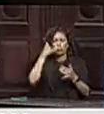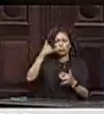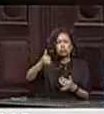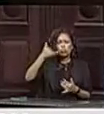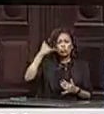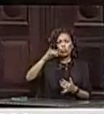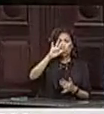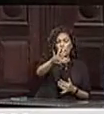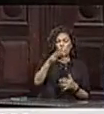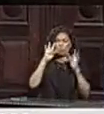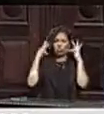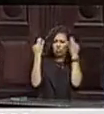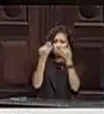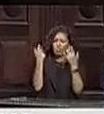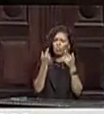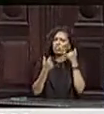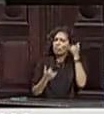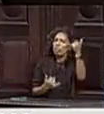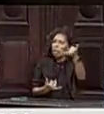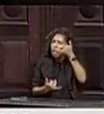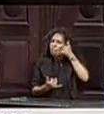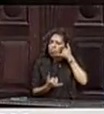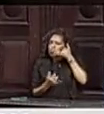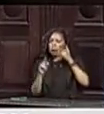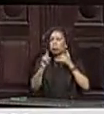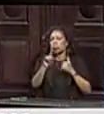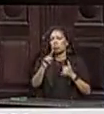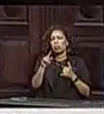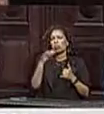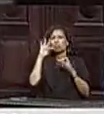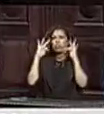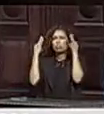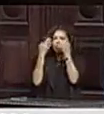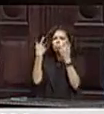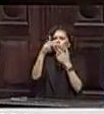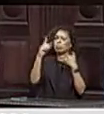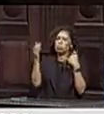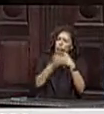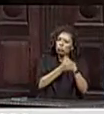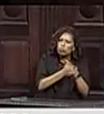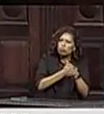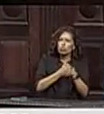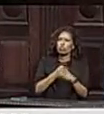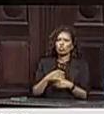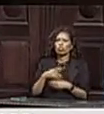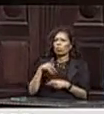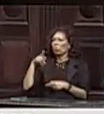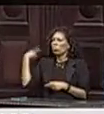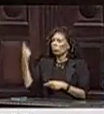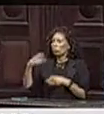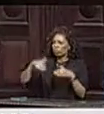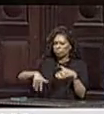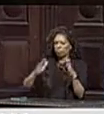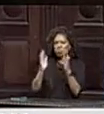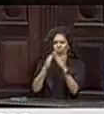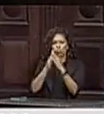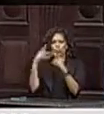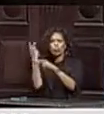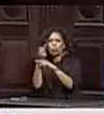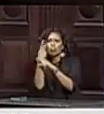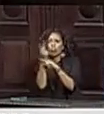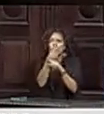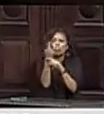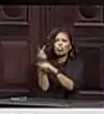ligação telefônica. Procuramos amigos de trajetória de luta com o CAO,